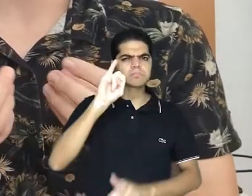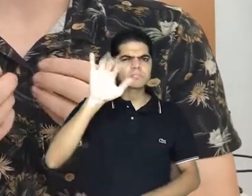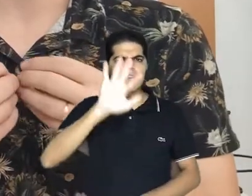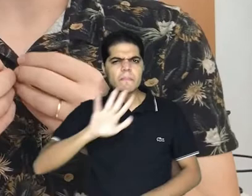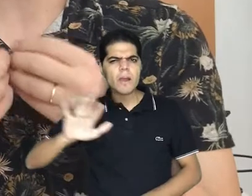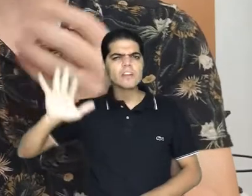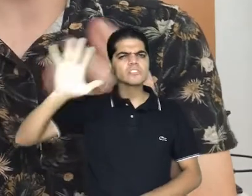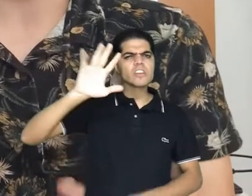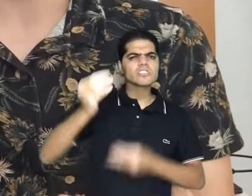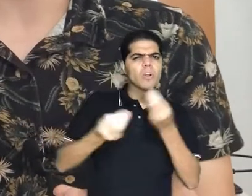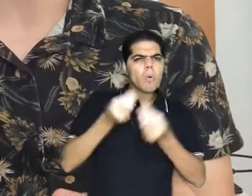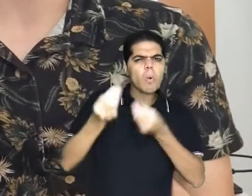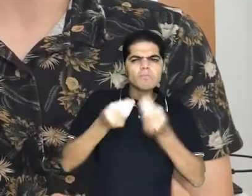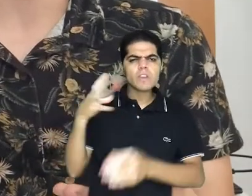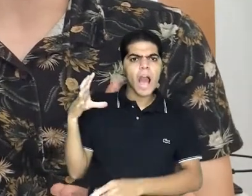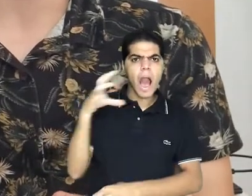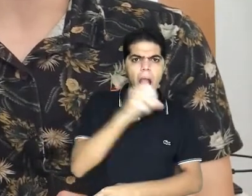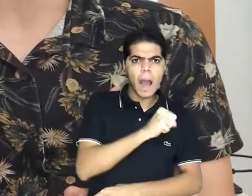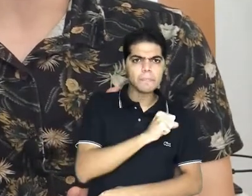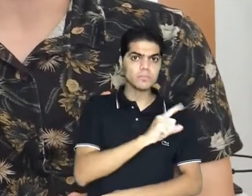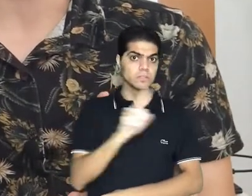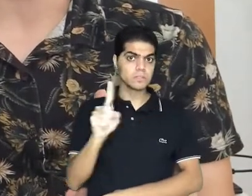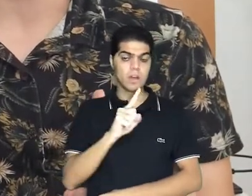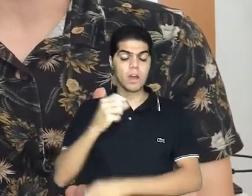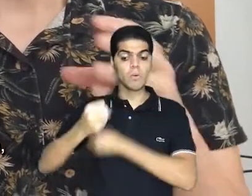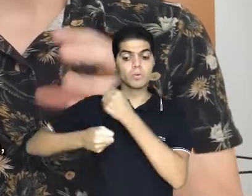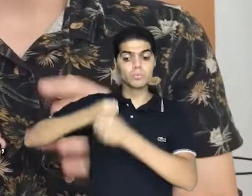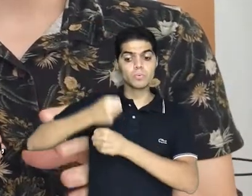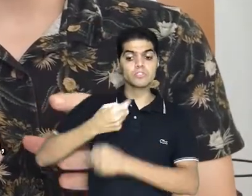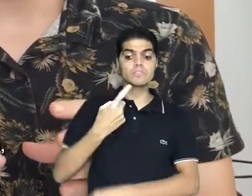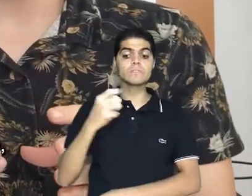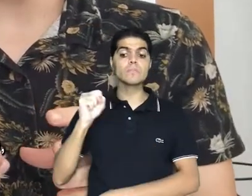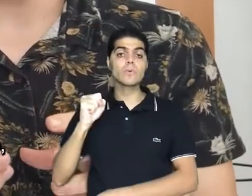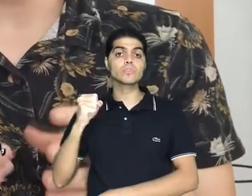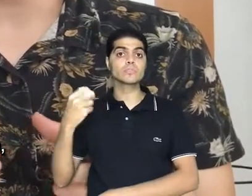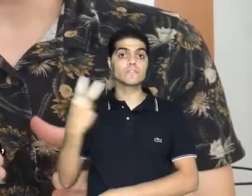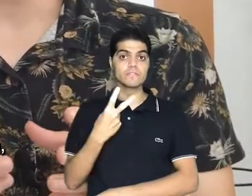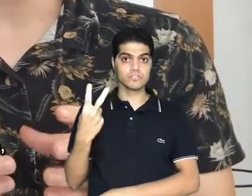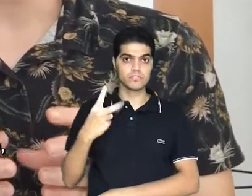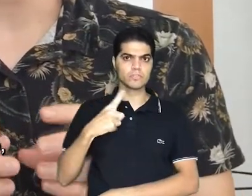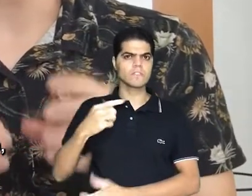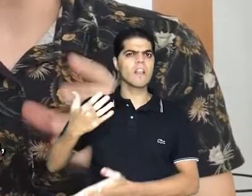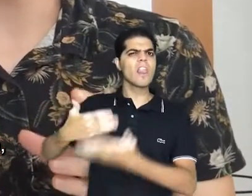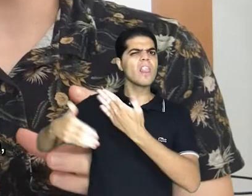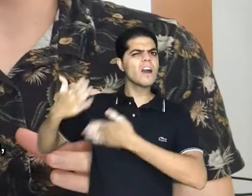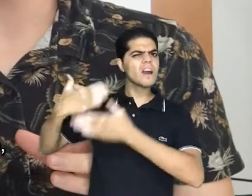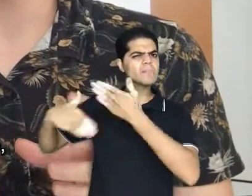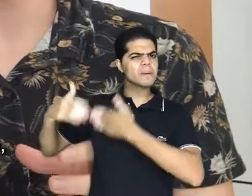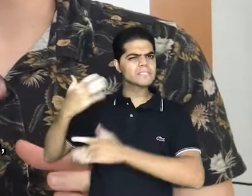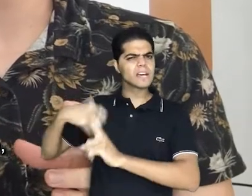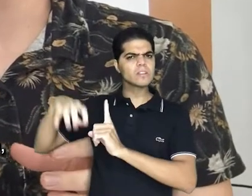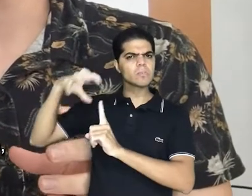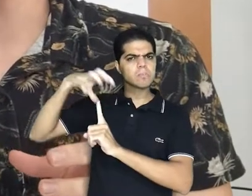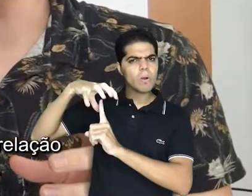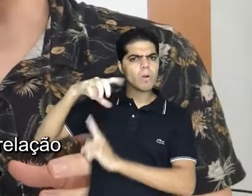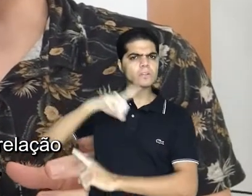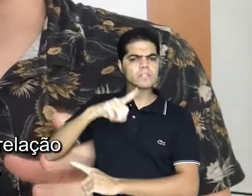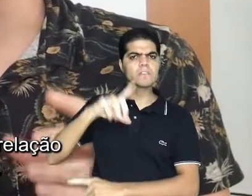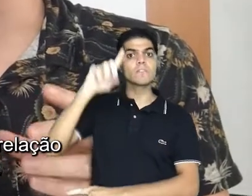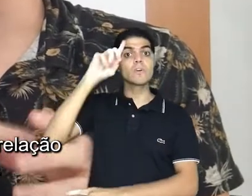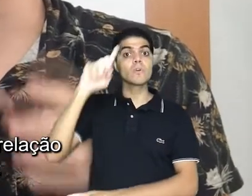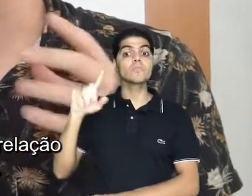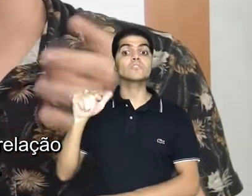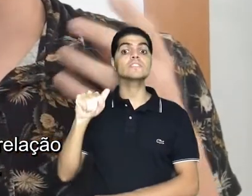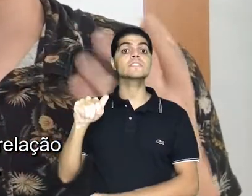não foi imediata após 1822 no período imperial por exemplo o Sete de Setembro era apenas